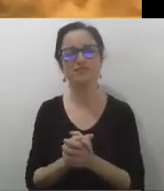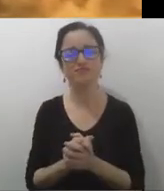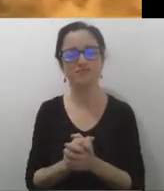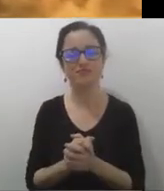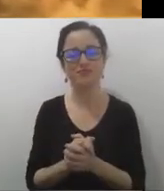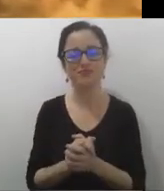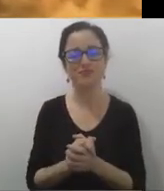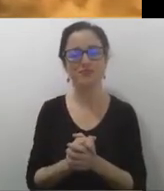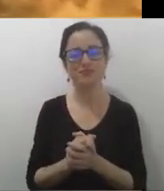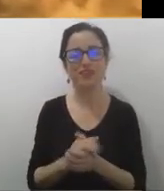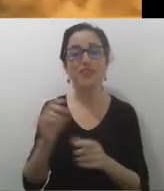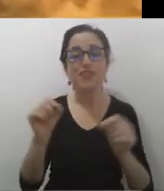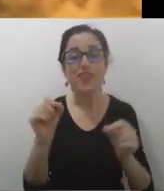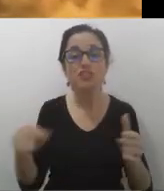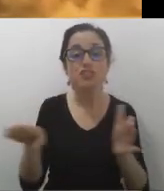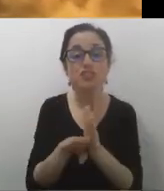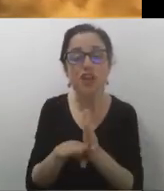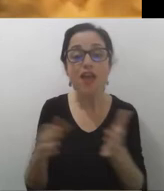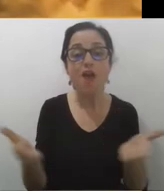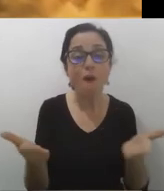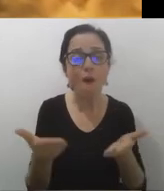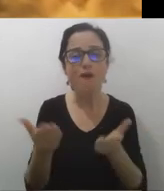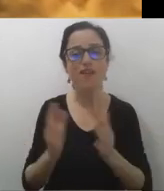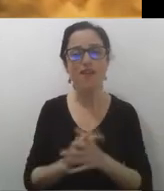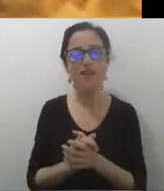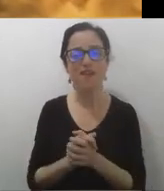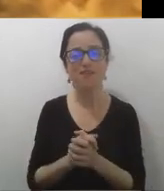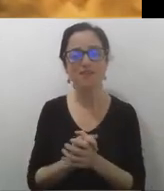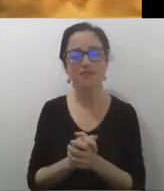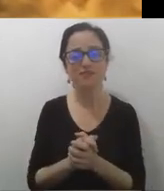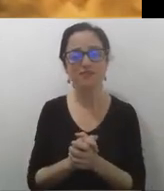volta e para quem está chegando agora.